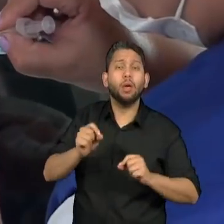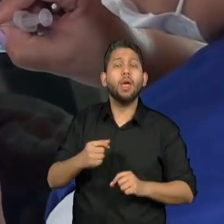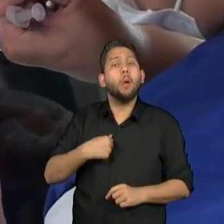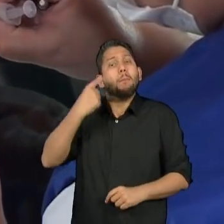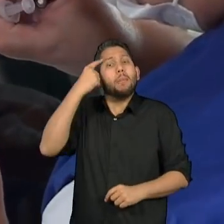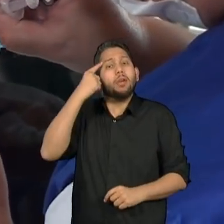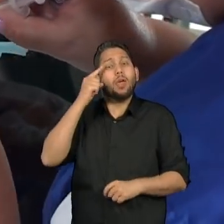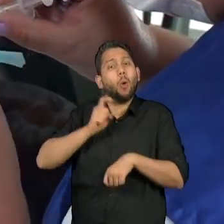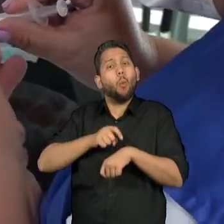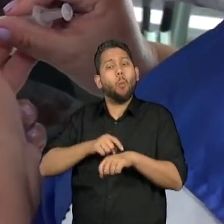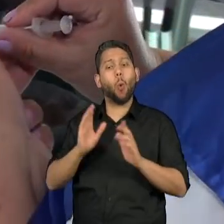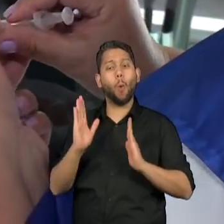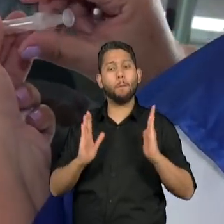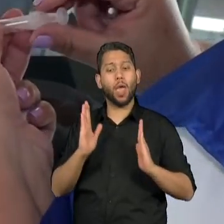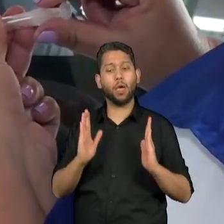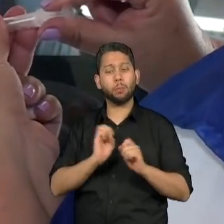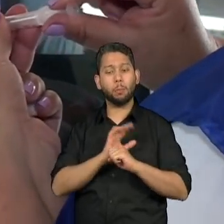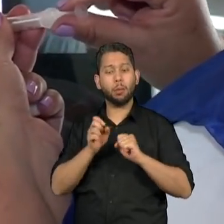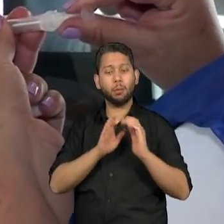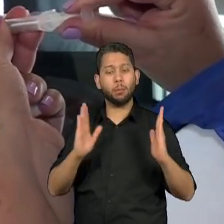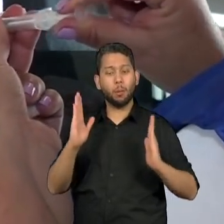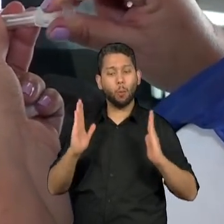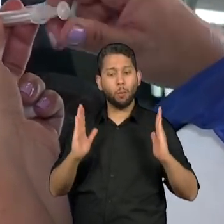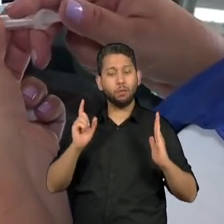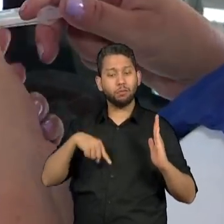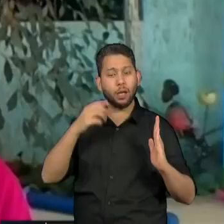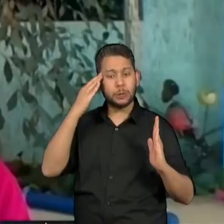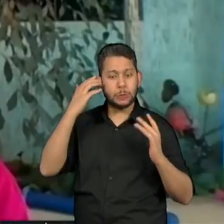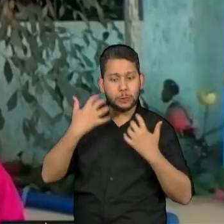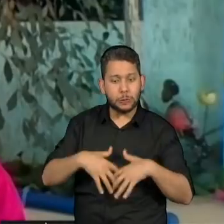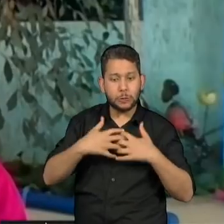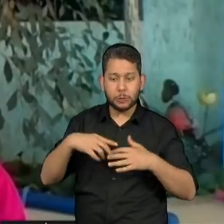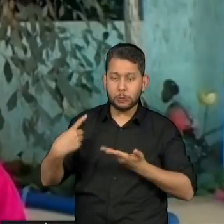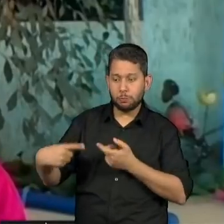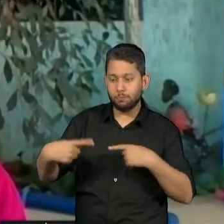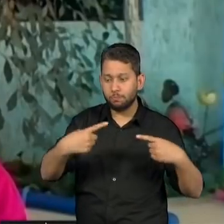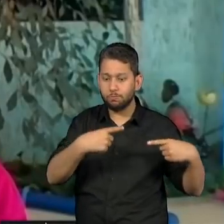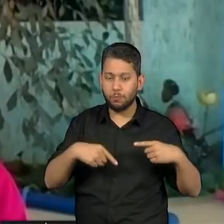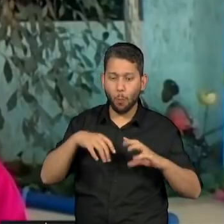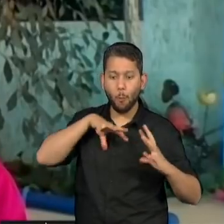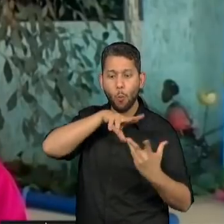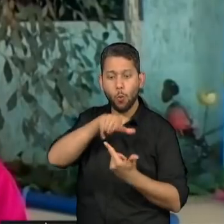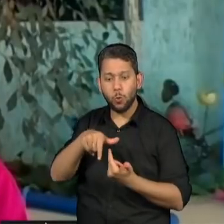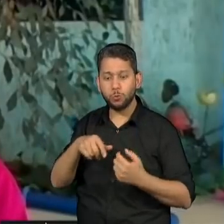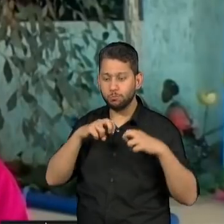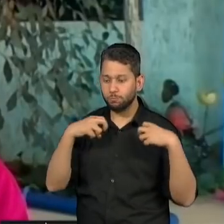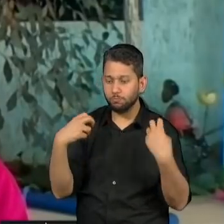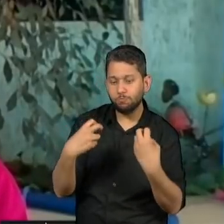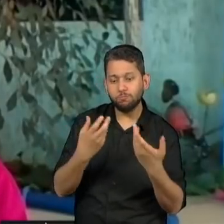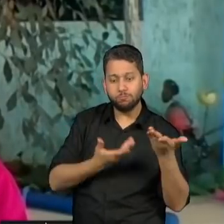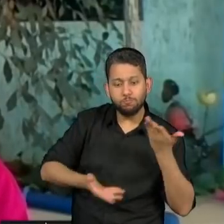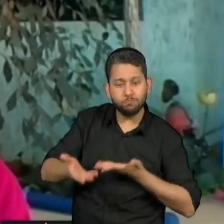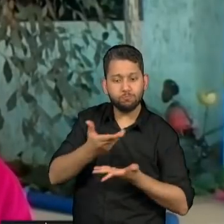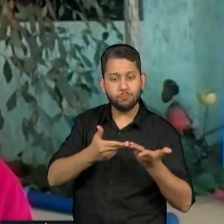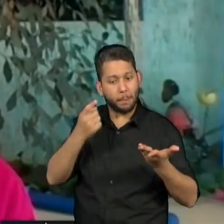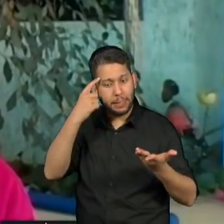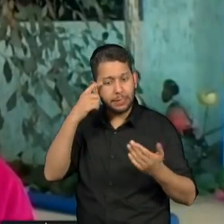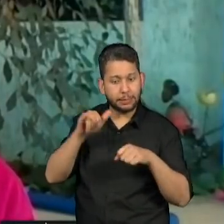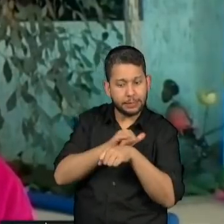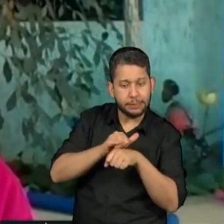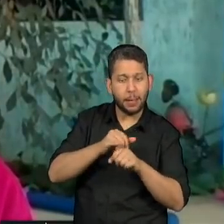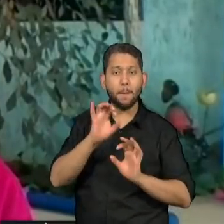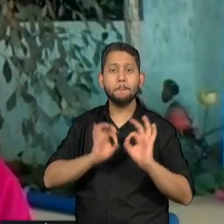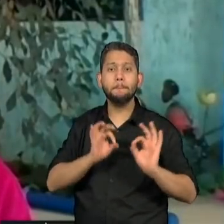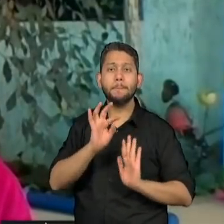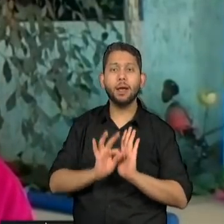para a nossa espécie. Mas essa frustração de ver que nada disso funcionou, ela